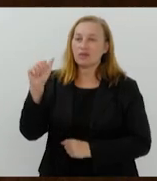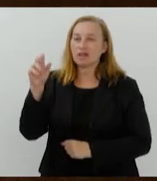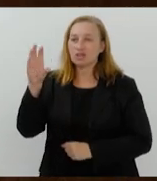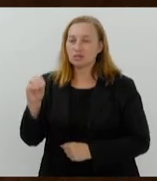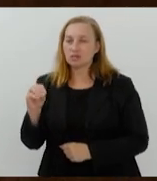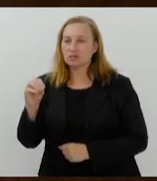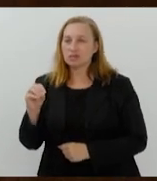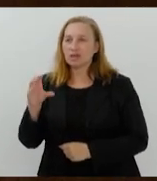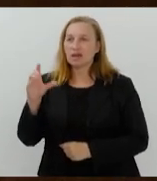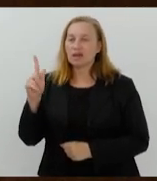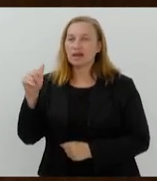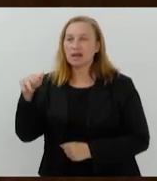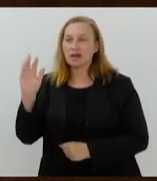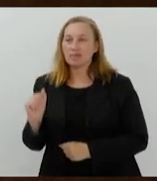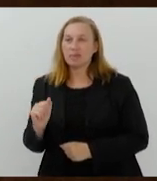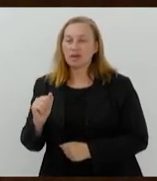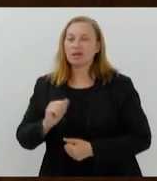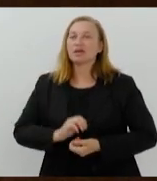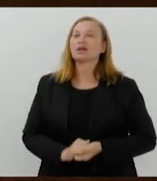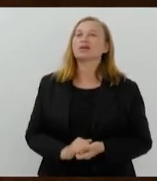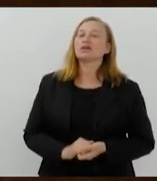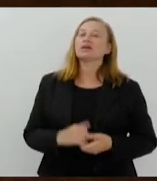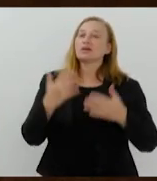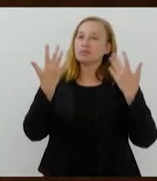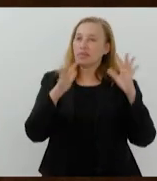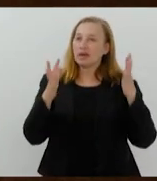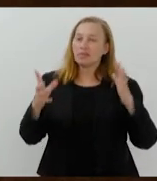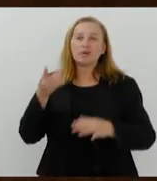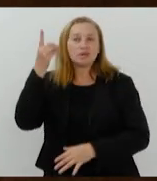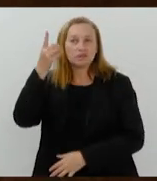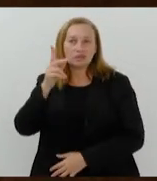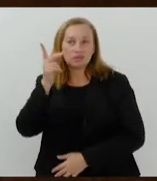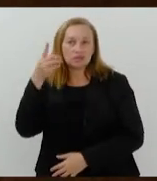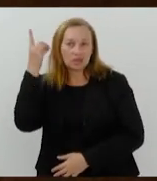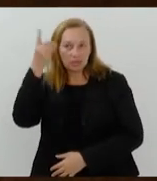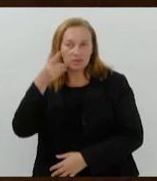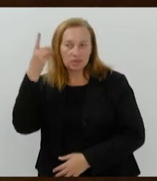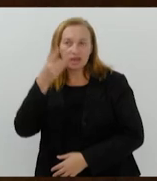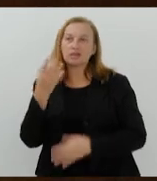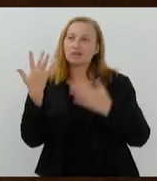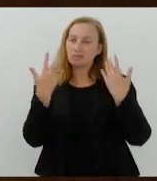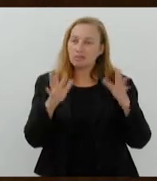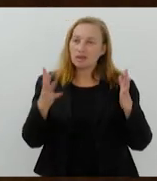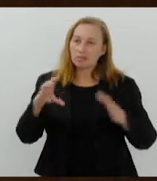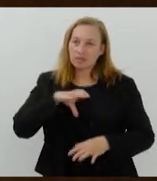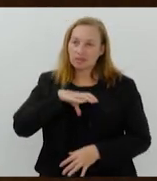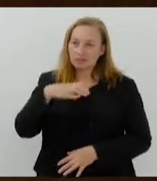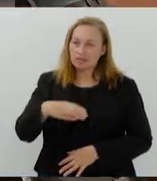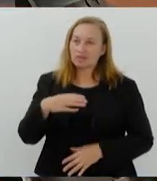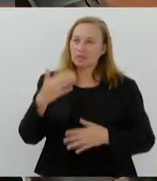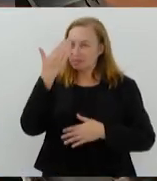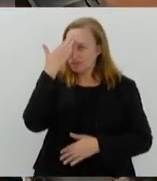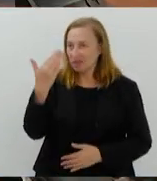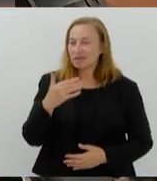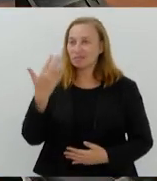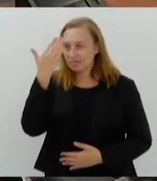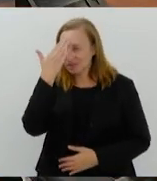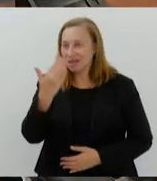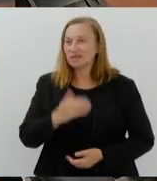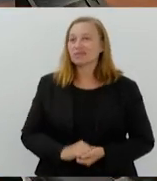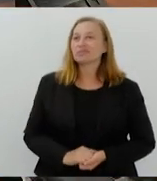Então, parabéns aos deputados professor José Mário Vinícius Cozzolino e parabéns ao Vasco da Gama. Obrigada.